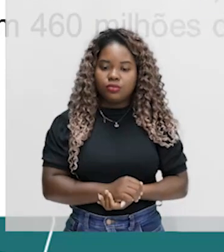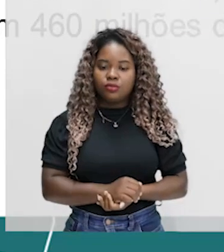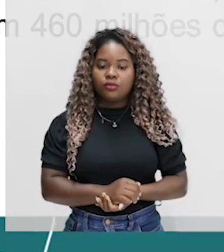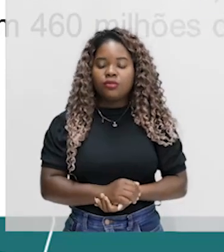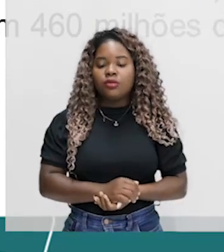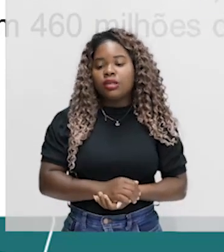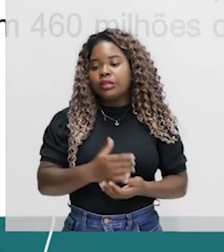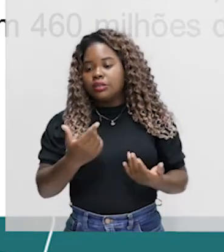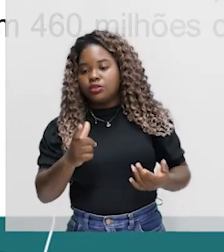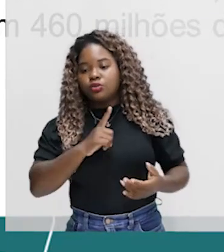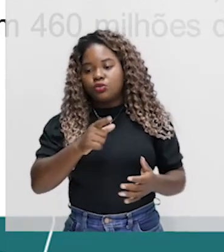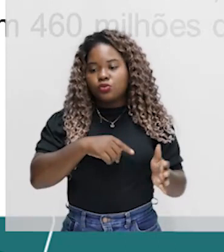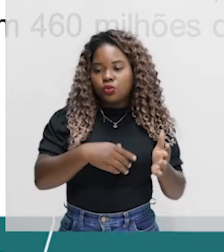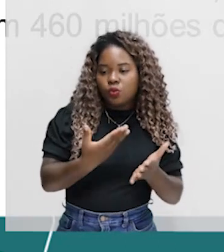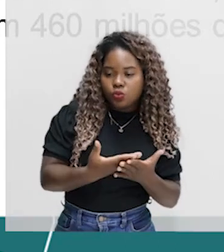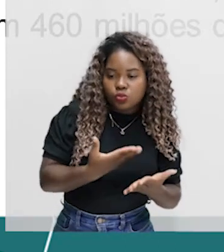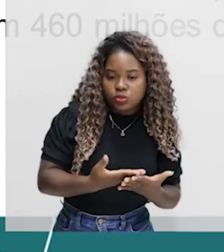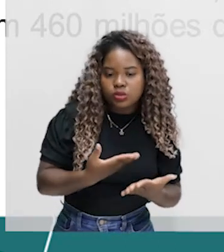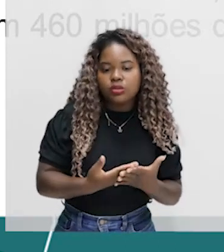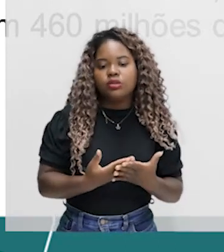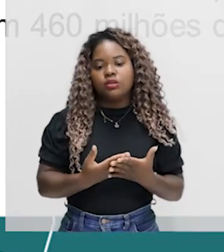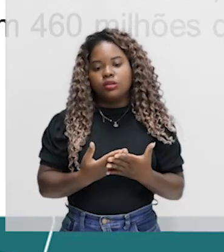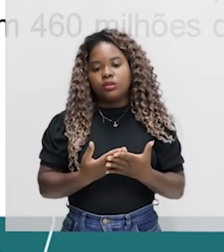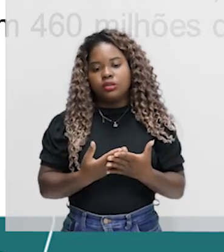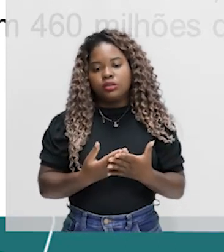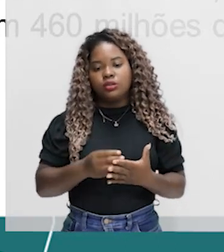falantes ao redor do planeta, com